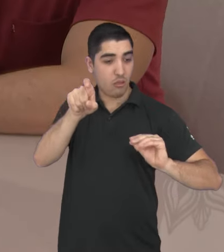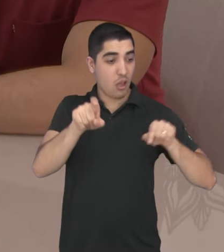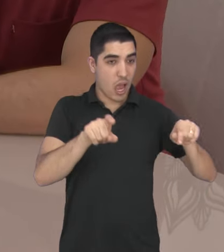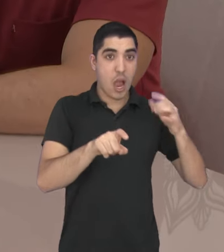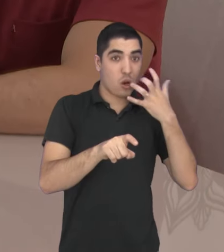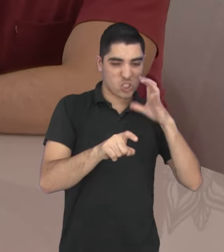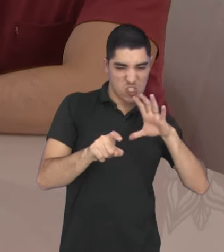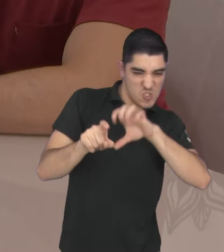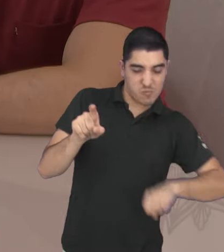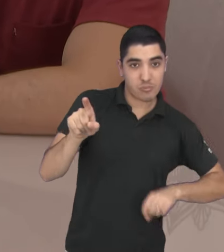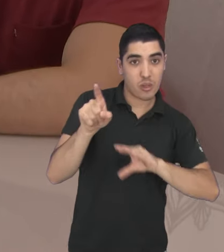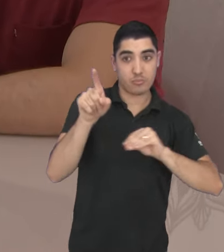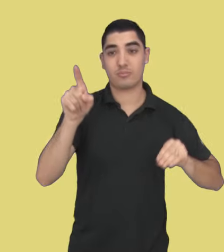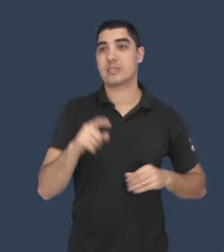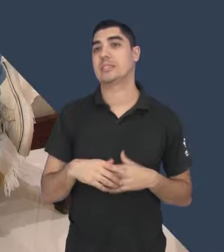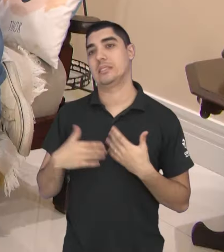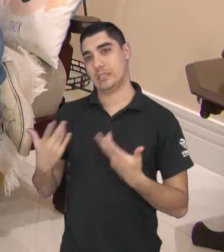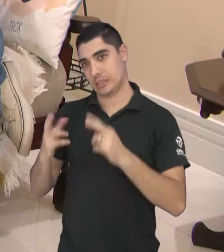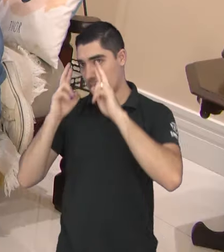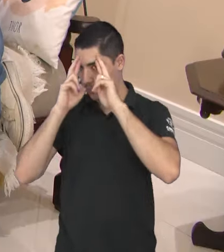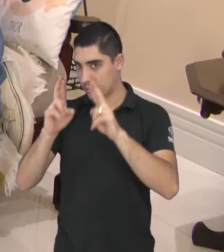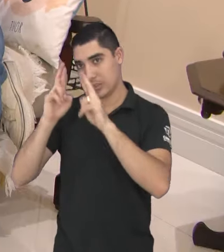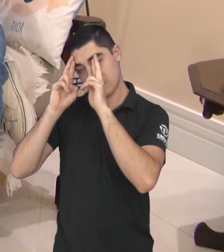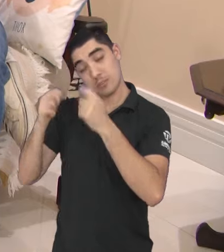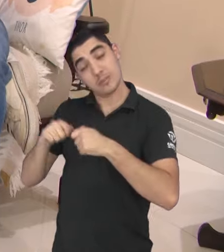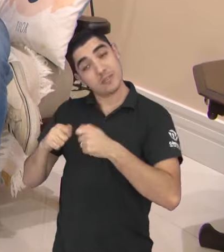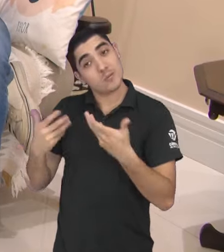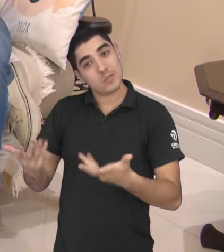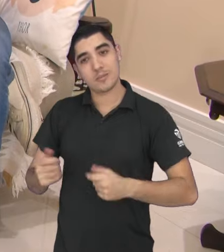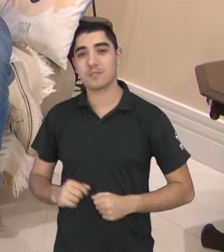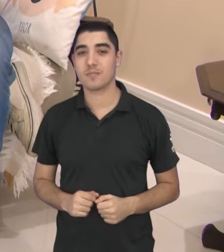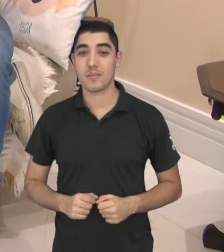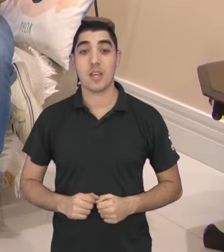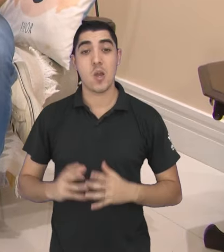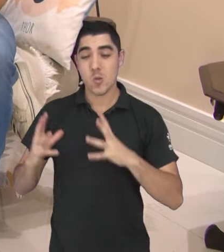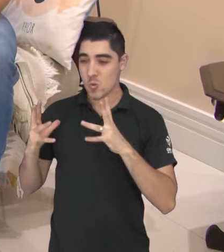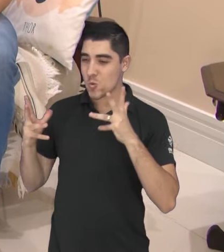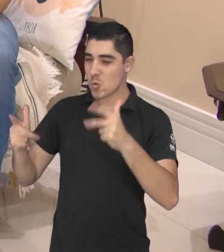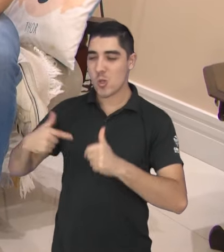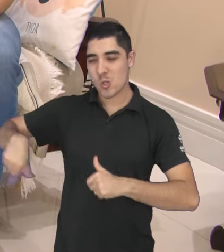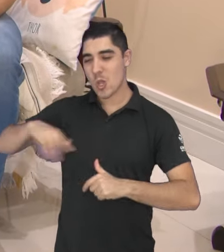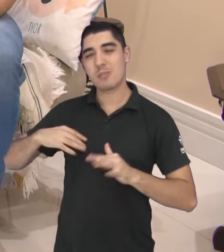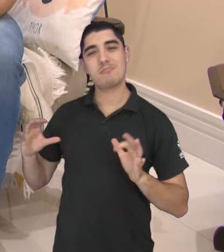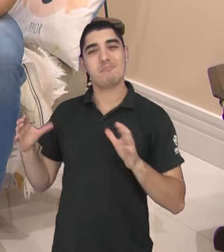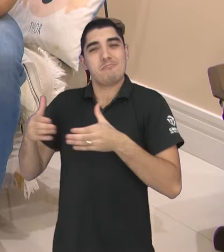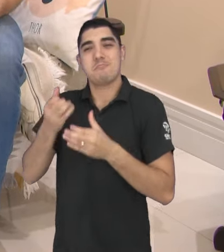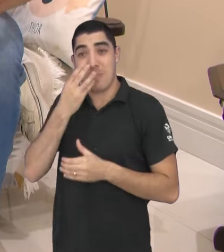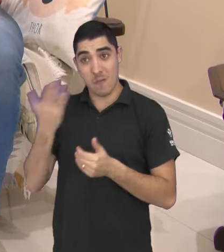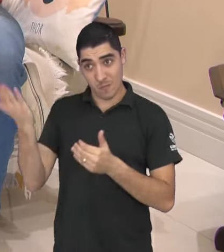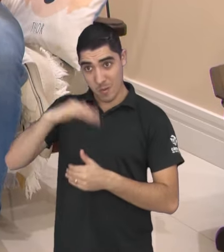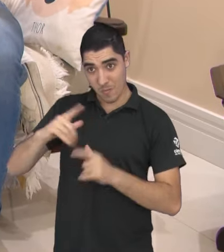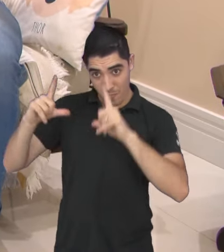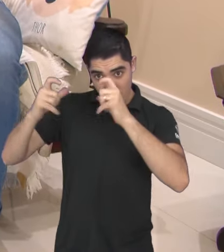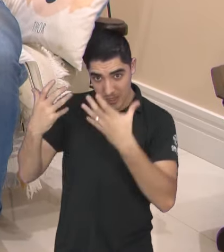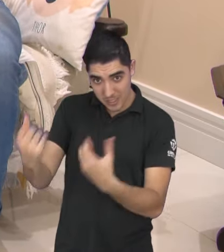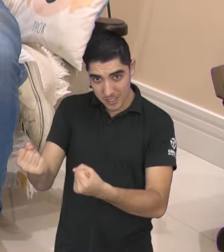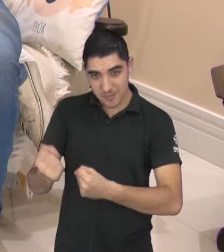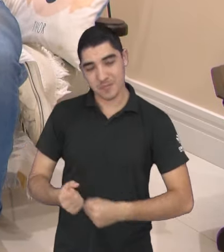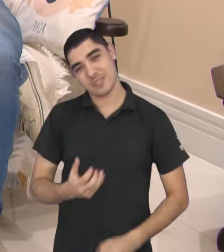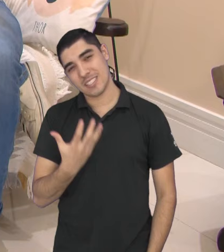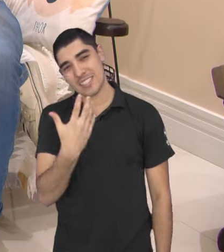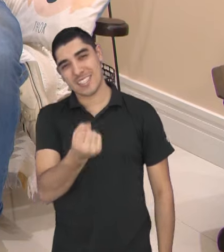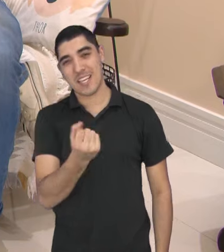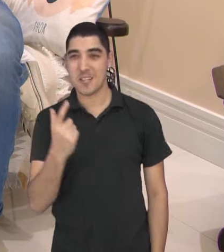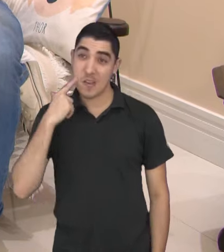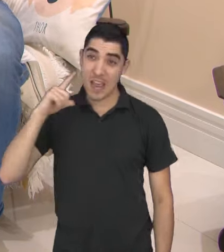mundo, gente. É isso, não tem o que fazer, não. Todo mundo se dando bem, então a gente tem que celebrar fazendo o quê? Com uma foto pra nossa galeria pet, pode ser? Certeza. Então olha aqui